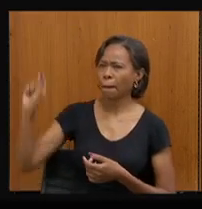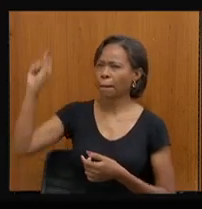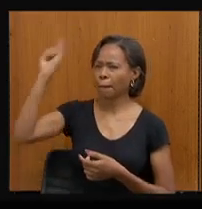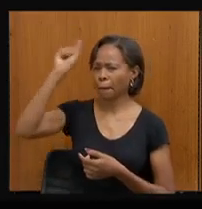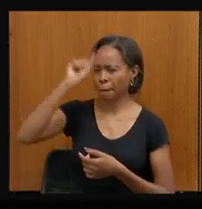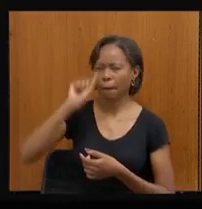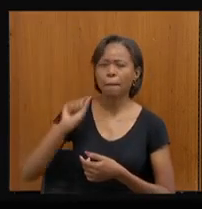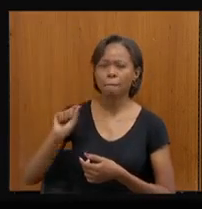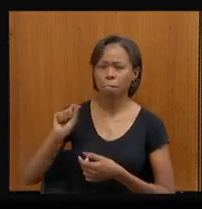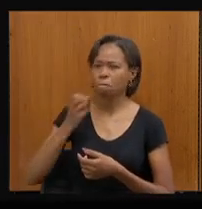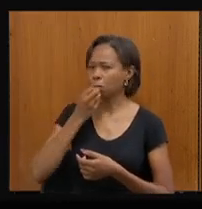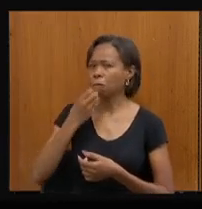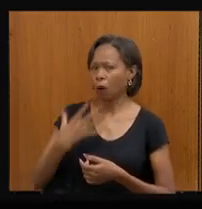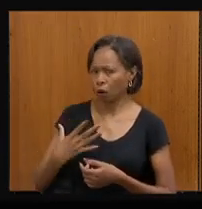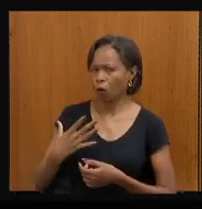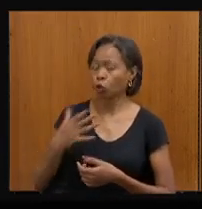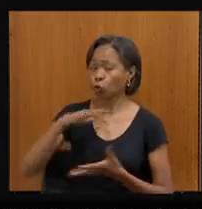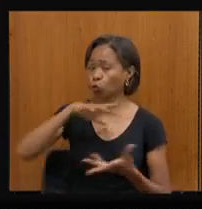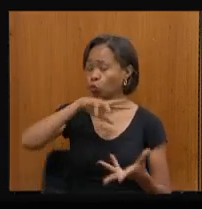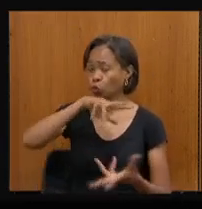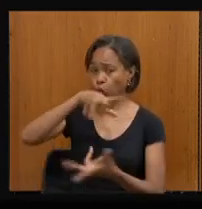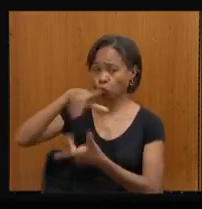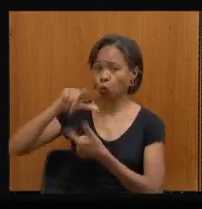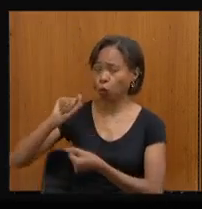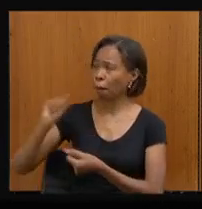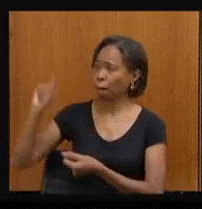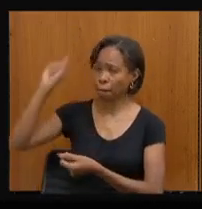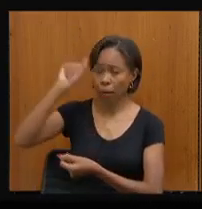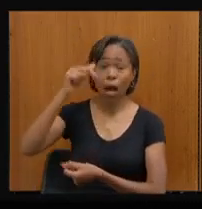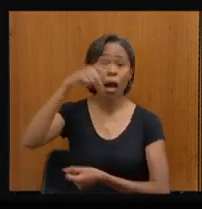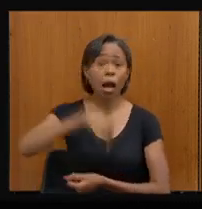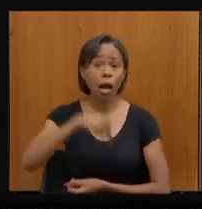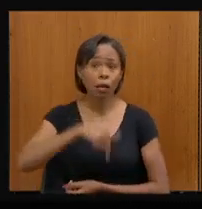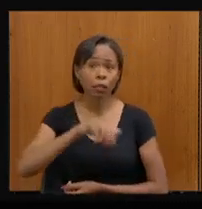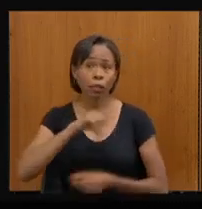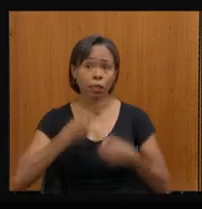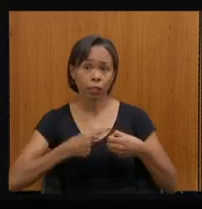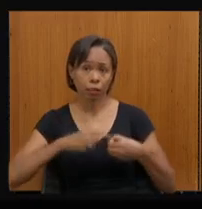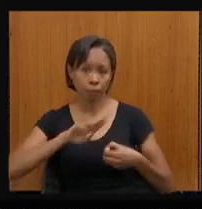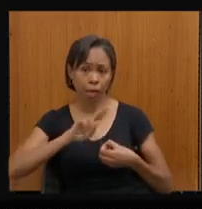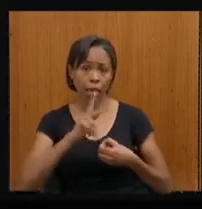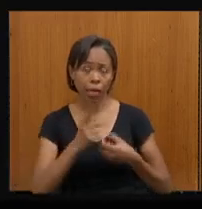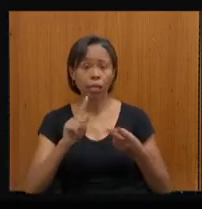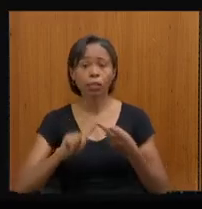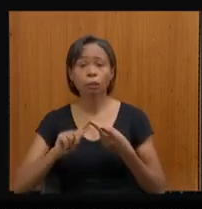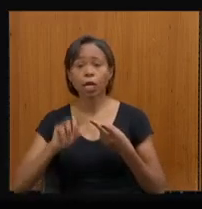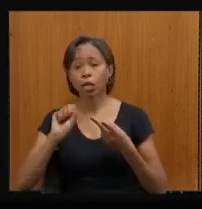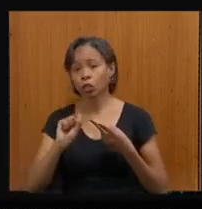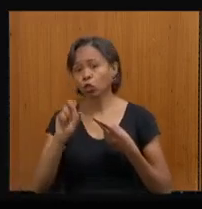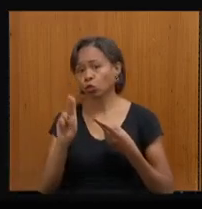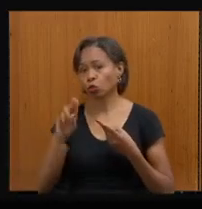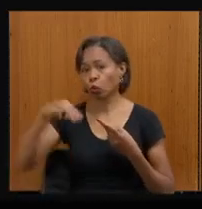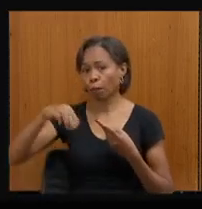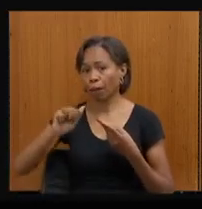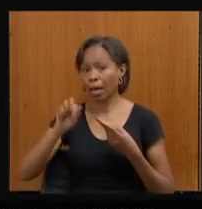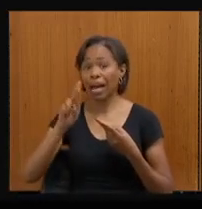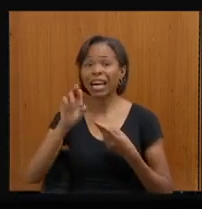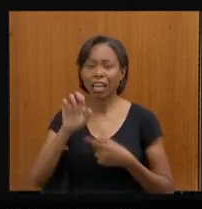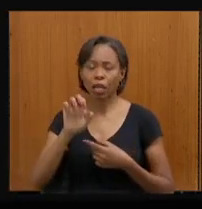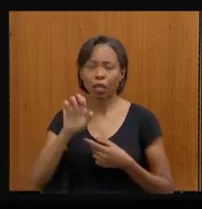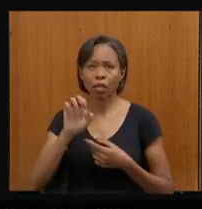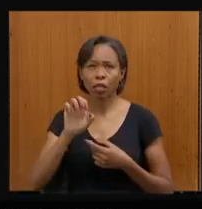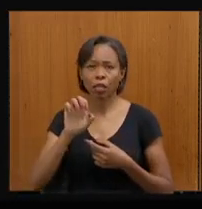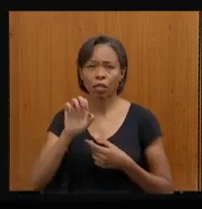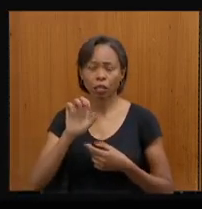da do mundo sendo que aqui em Belo Horizonte e em Sumaré Onde fica a rádio OK